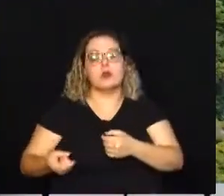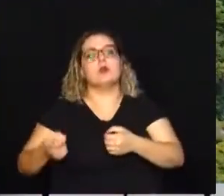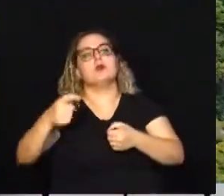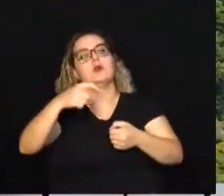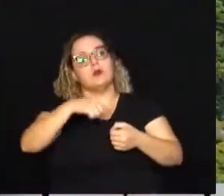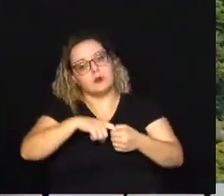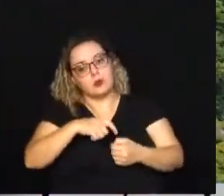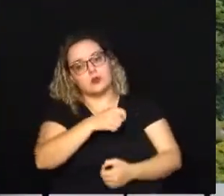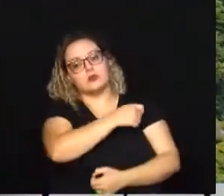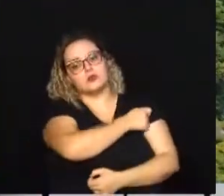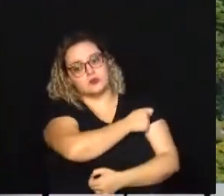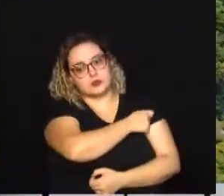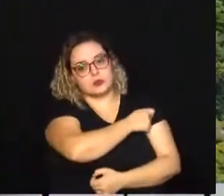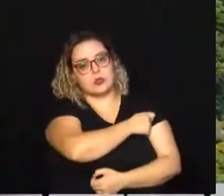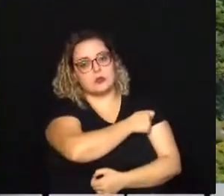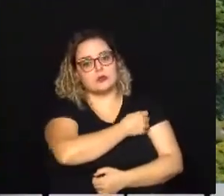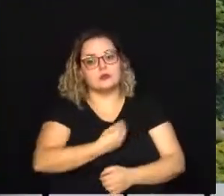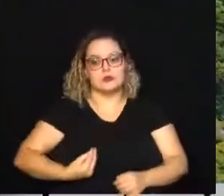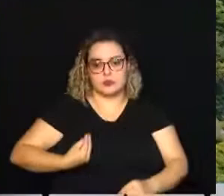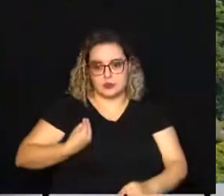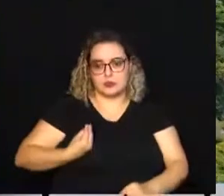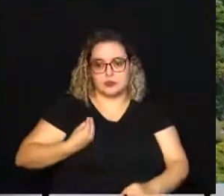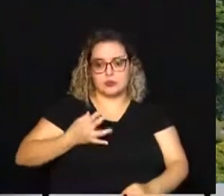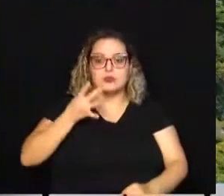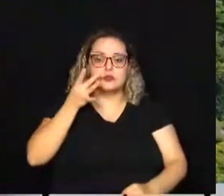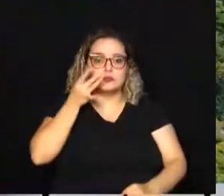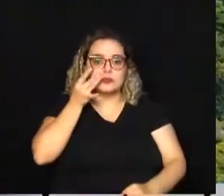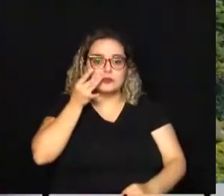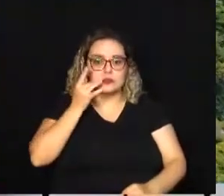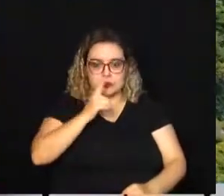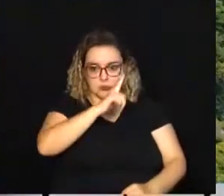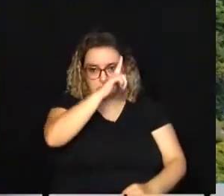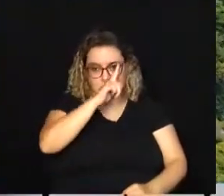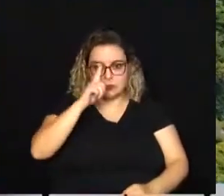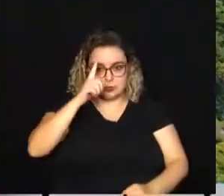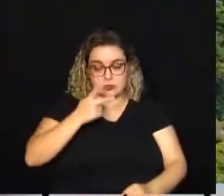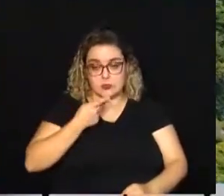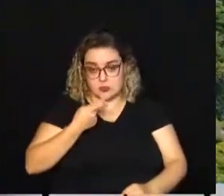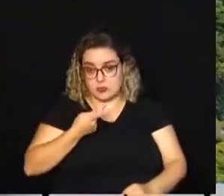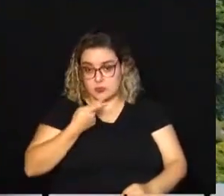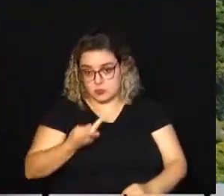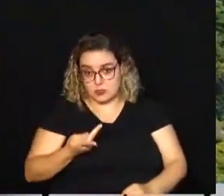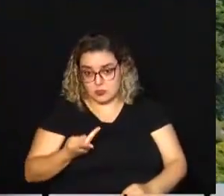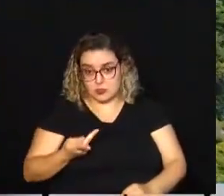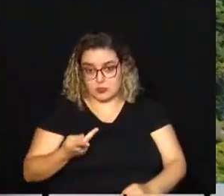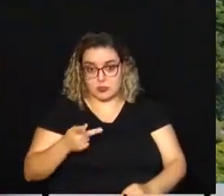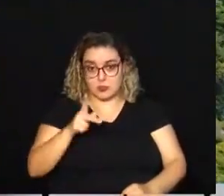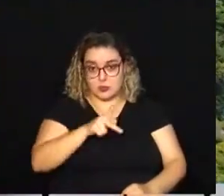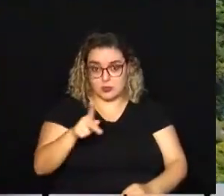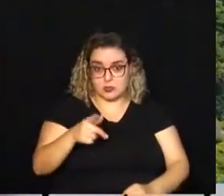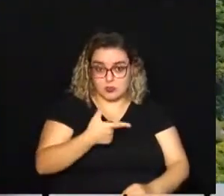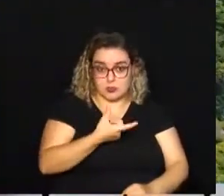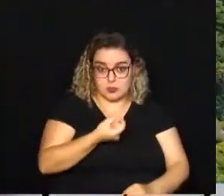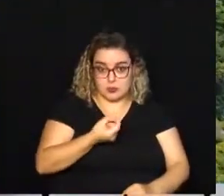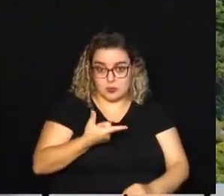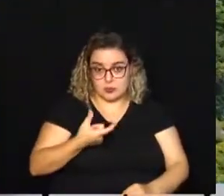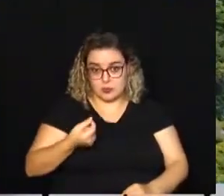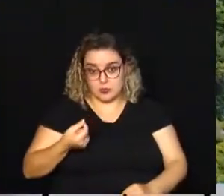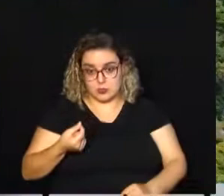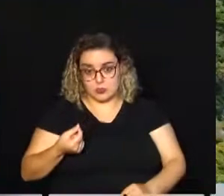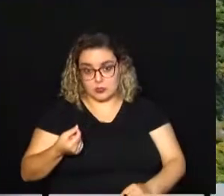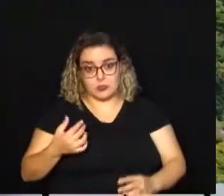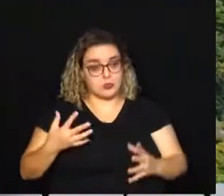né? Presenciais, lembrando, né, o Gustavo sempre fala isso muito bem, os professores em 2020, os educadores, as monitoras,